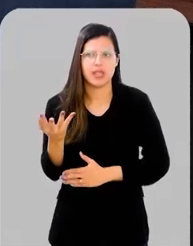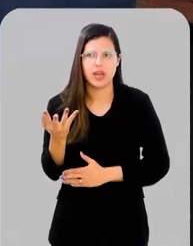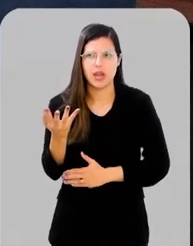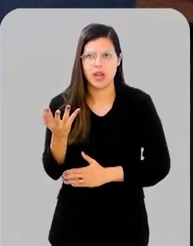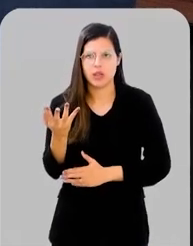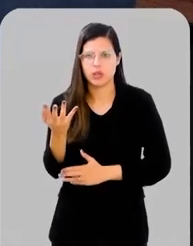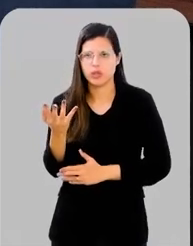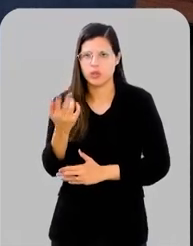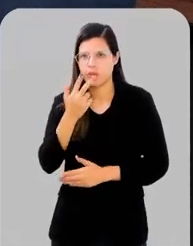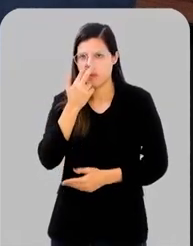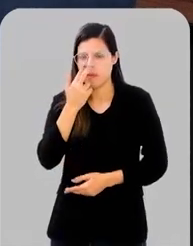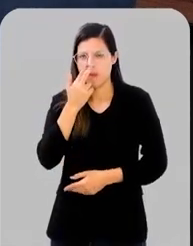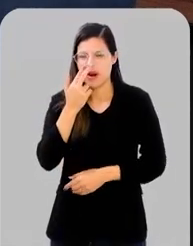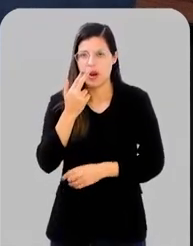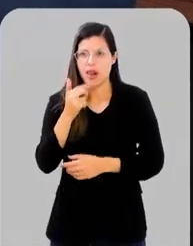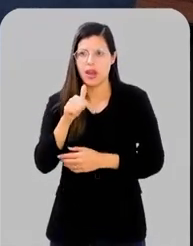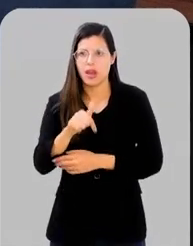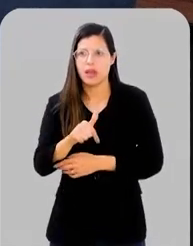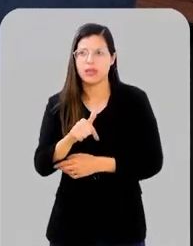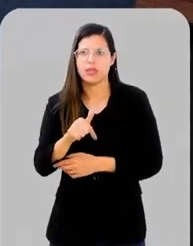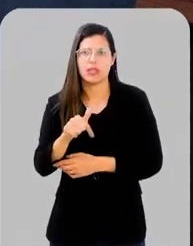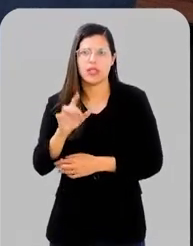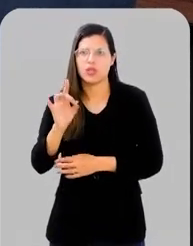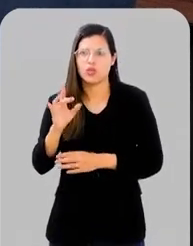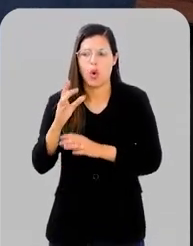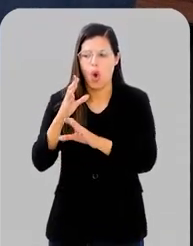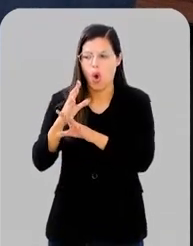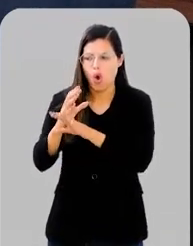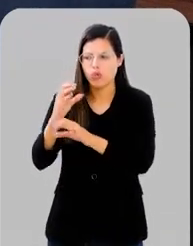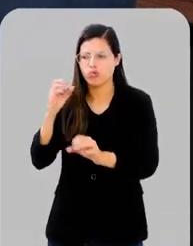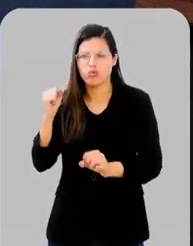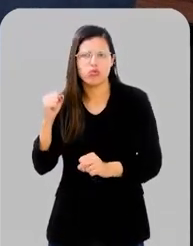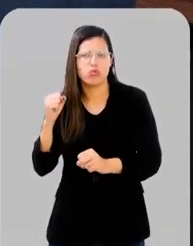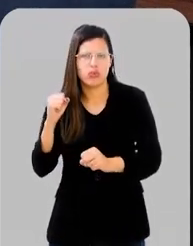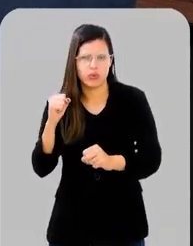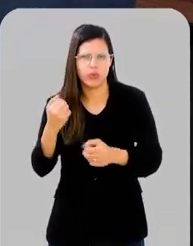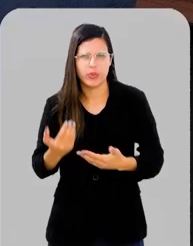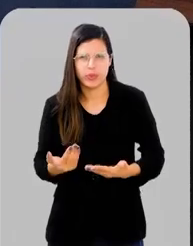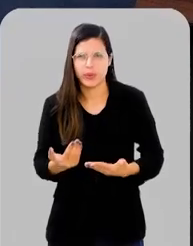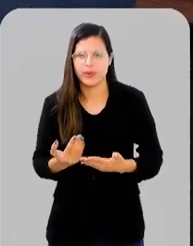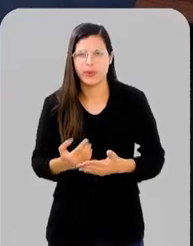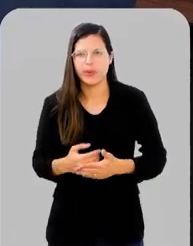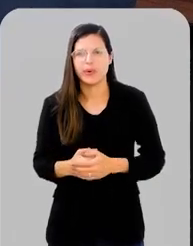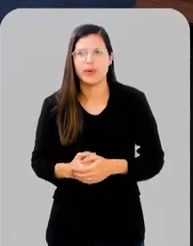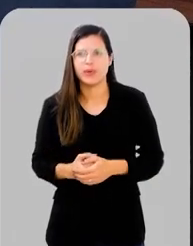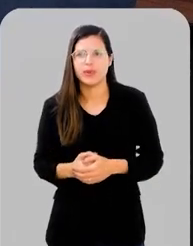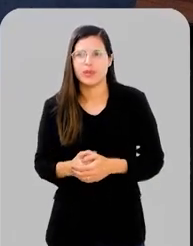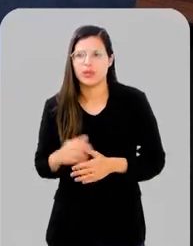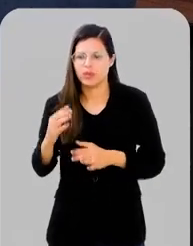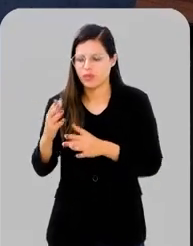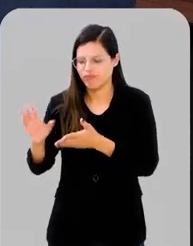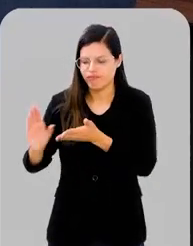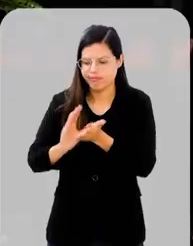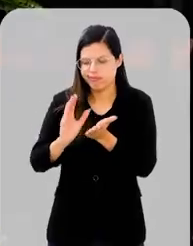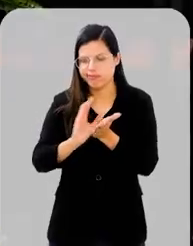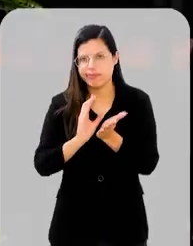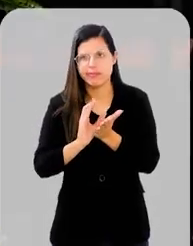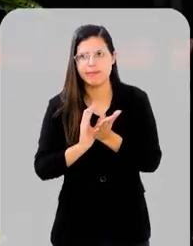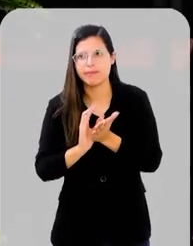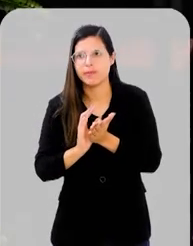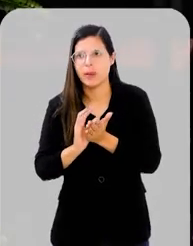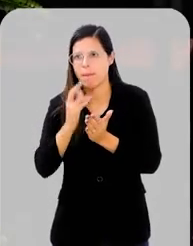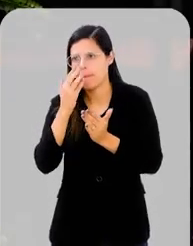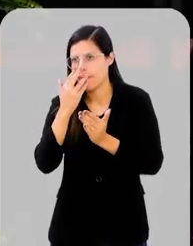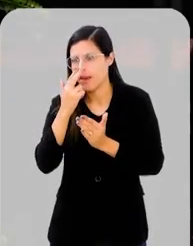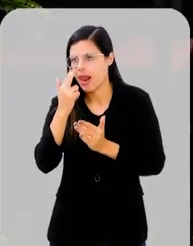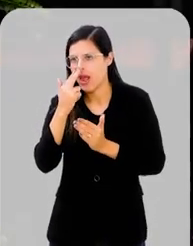linha na sua no seu Budget eh de de de lucro de receita e lucro e tal